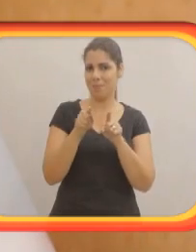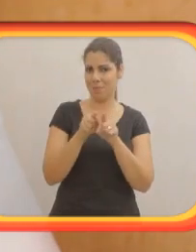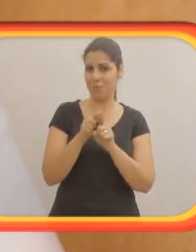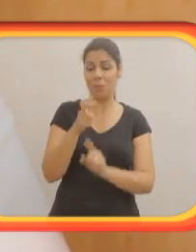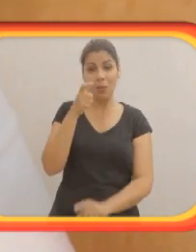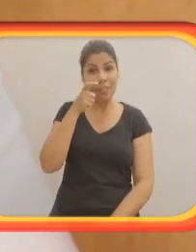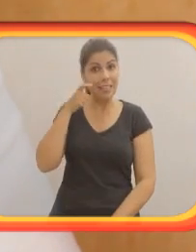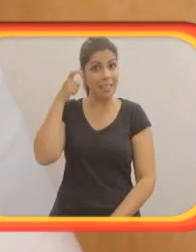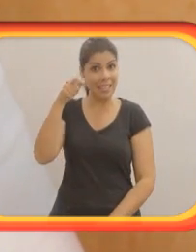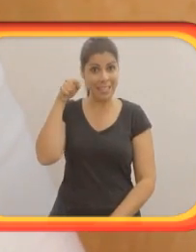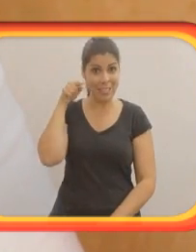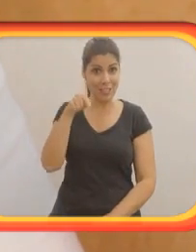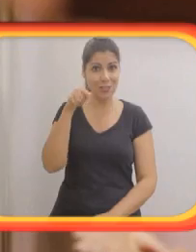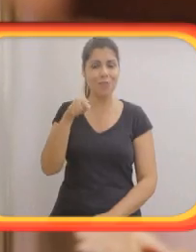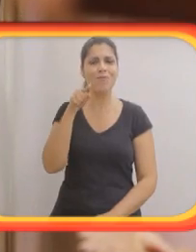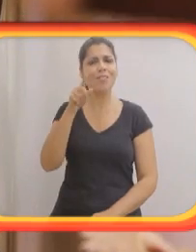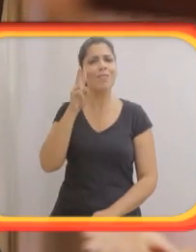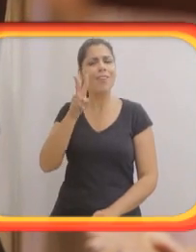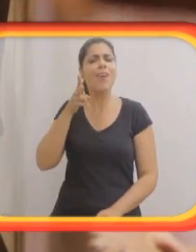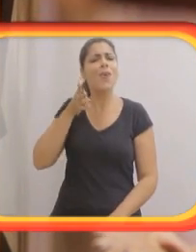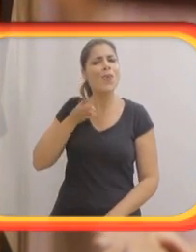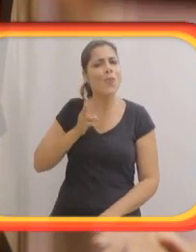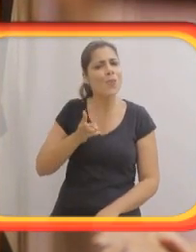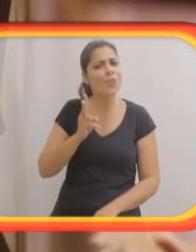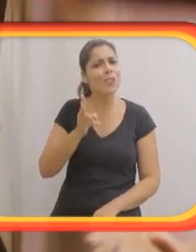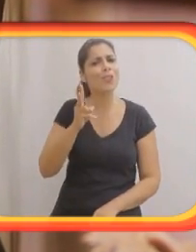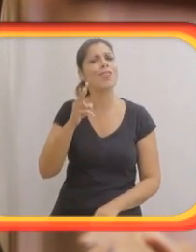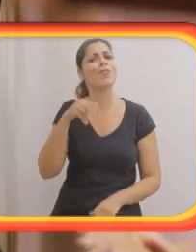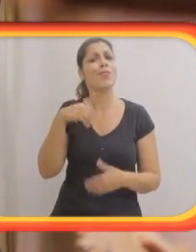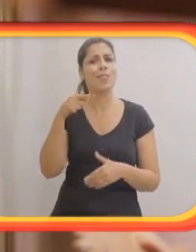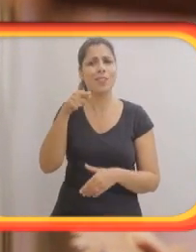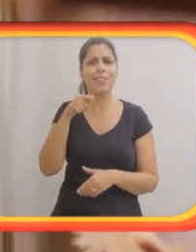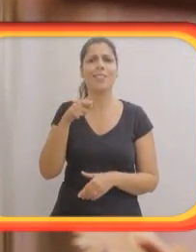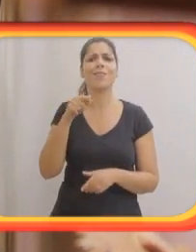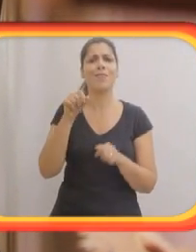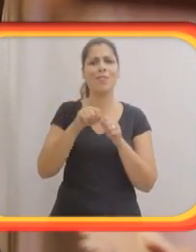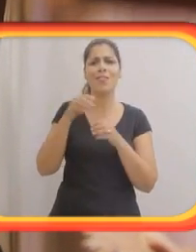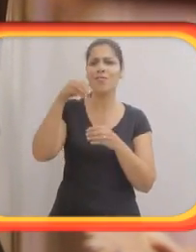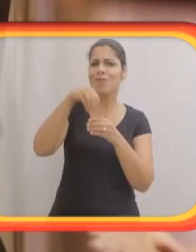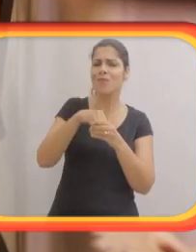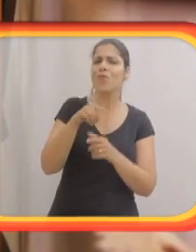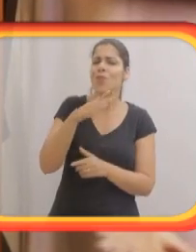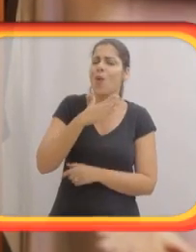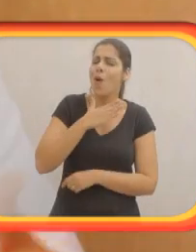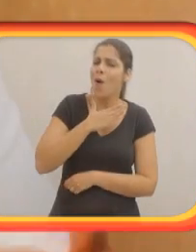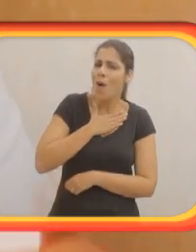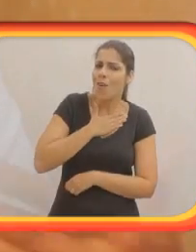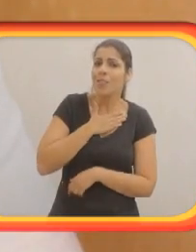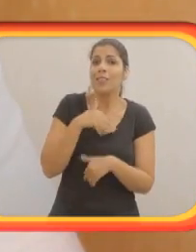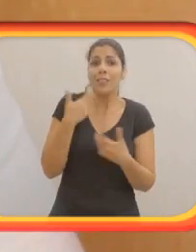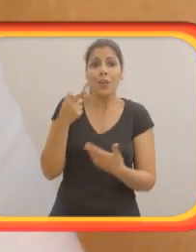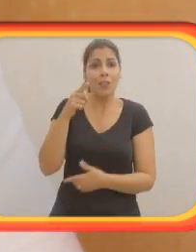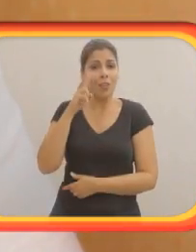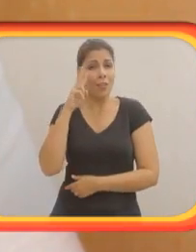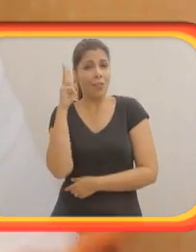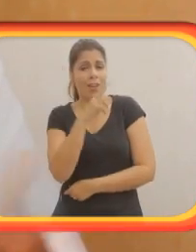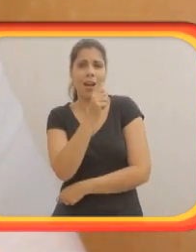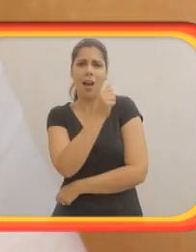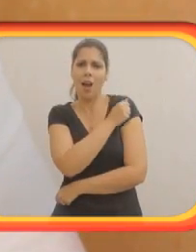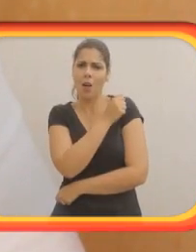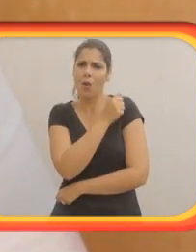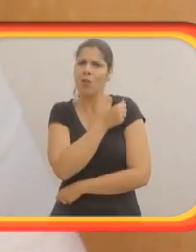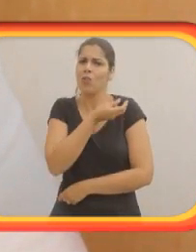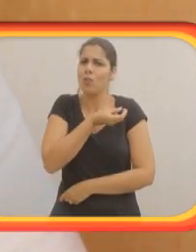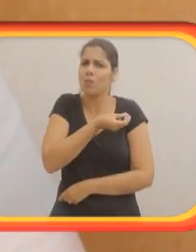interessante. Então é sempre uma troca, A gente aprende também. O interessante disso é que você vê que tem uma continuidade. E